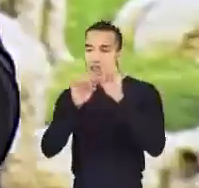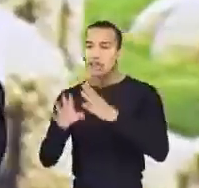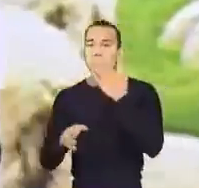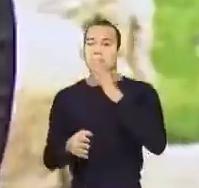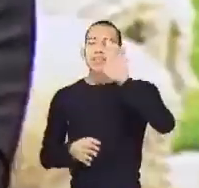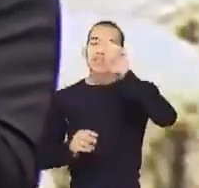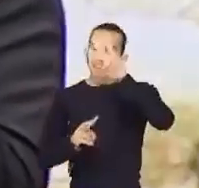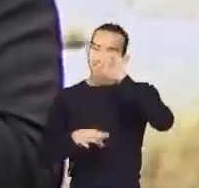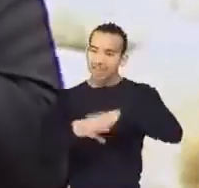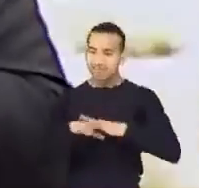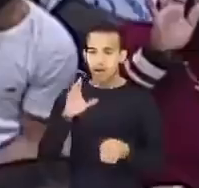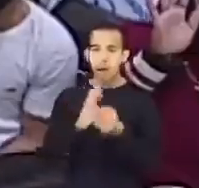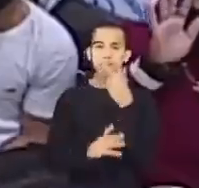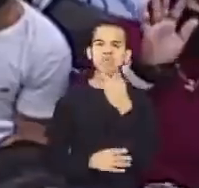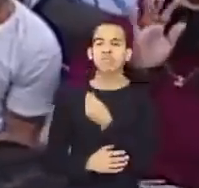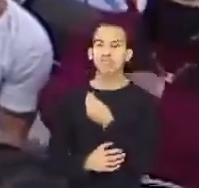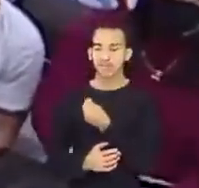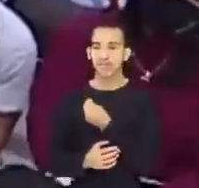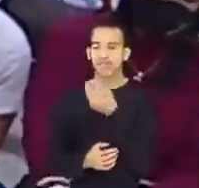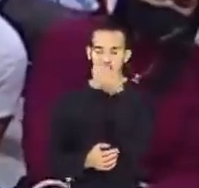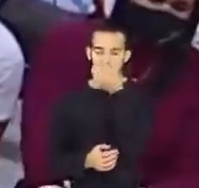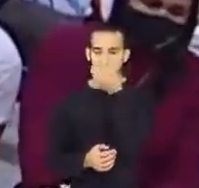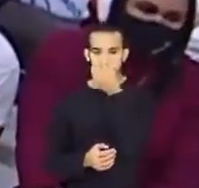vai se cumprir na sua vida.